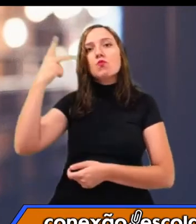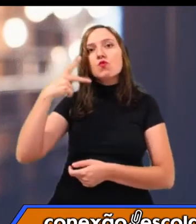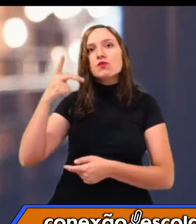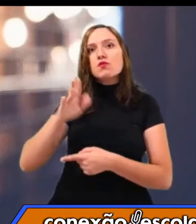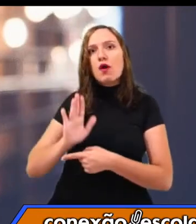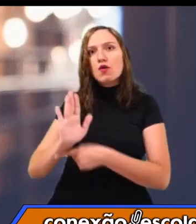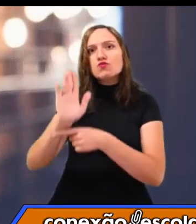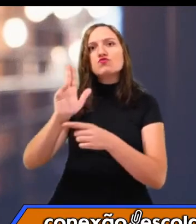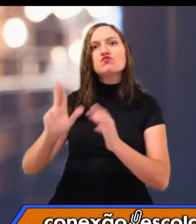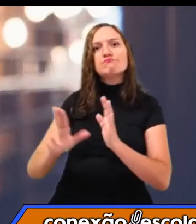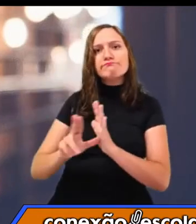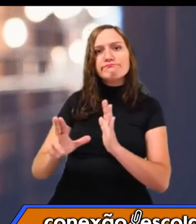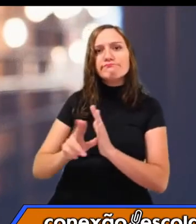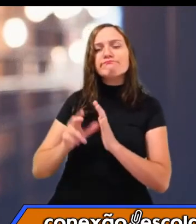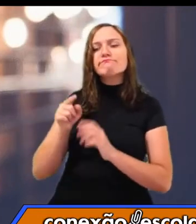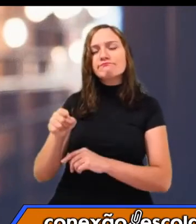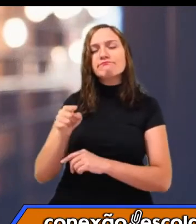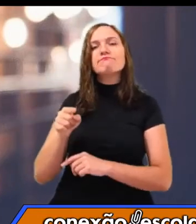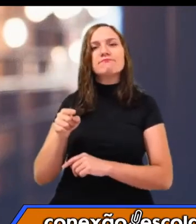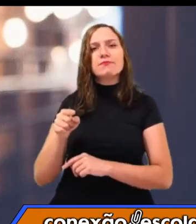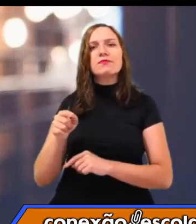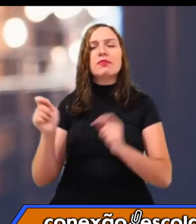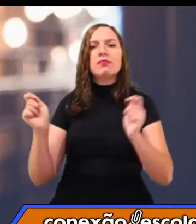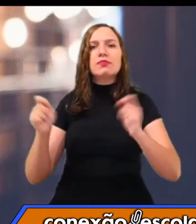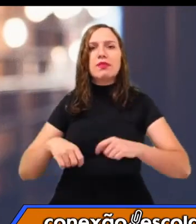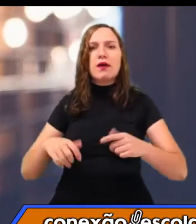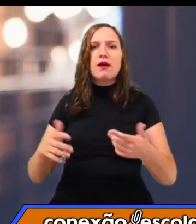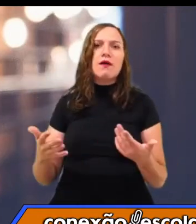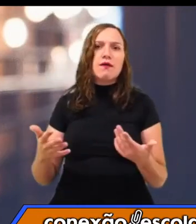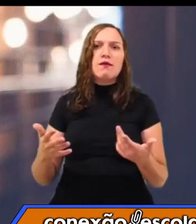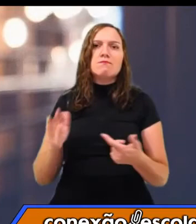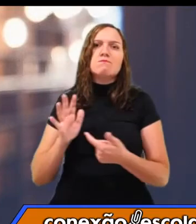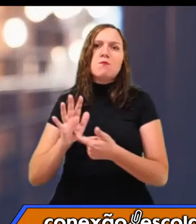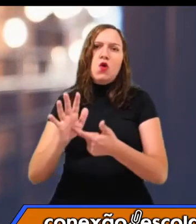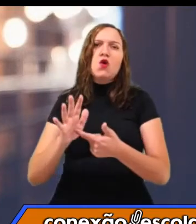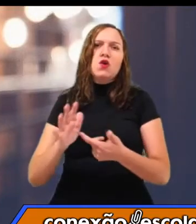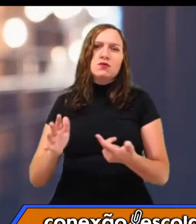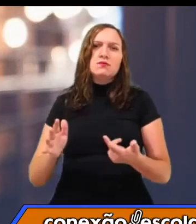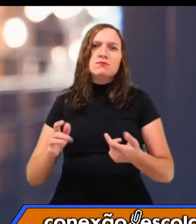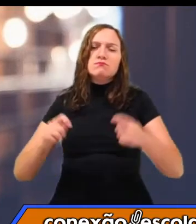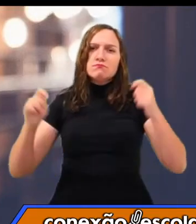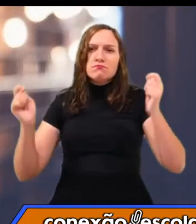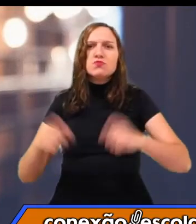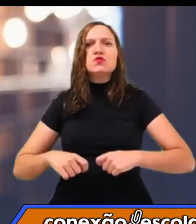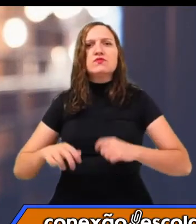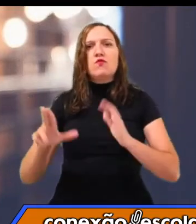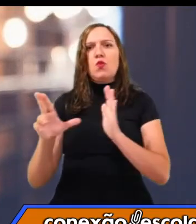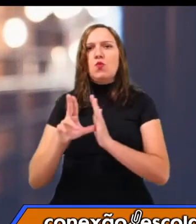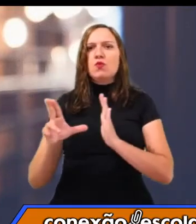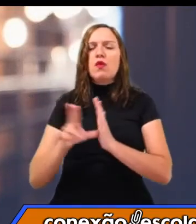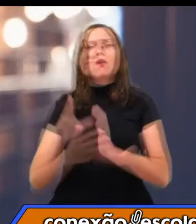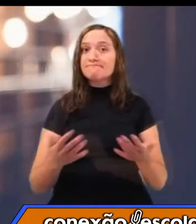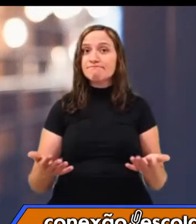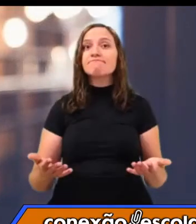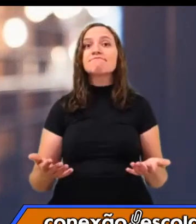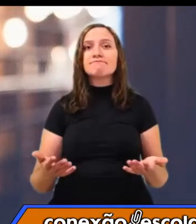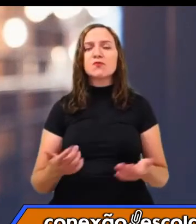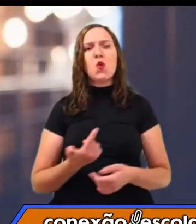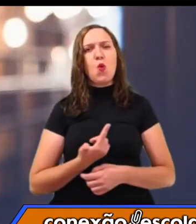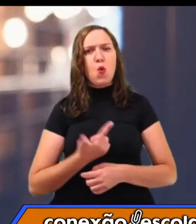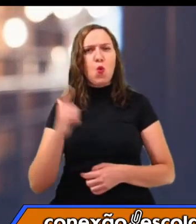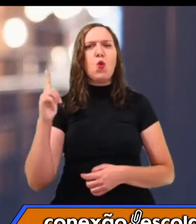nobreza que representou a possibilidade de Lutero escapar, né?